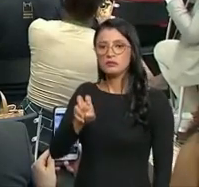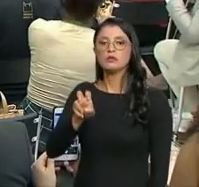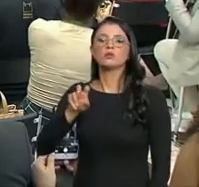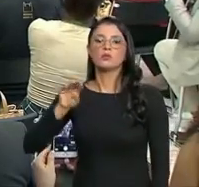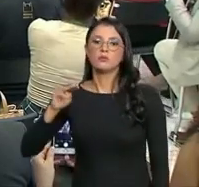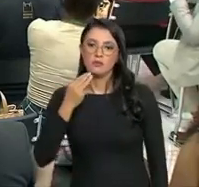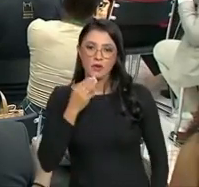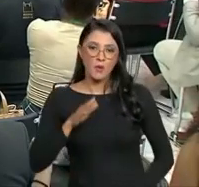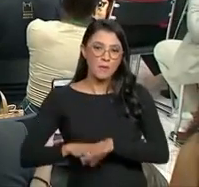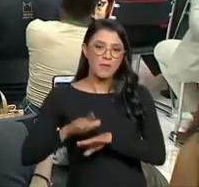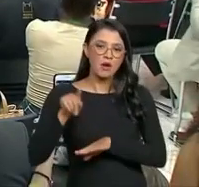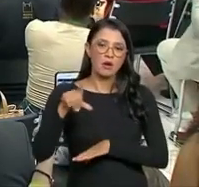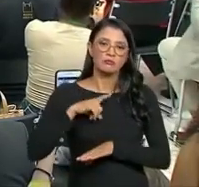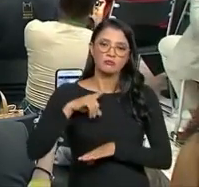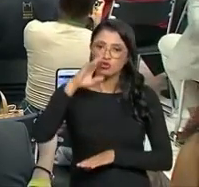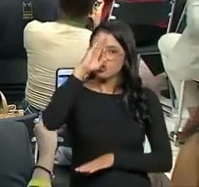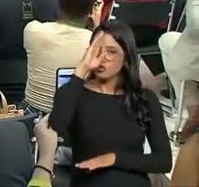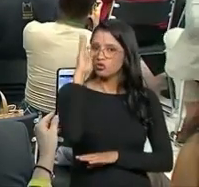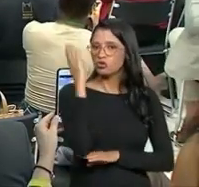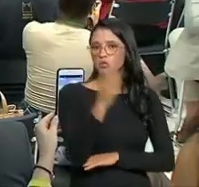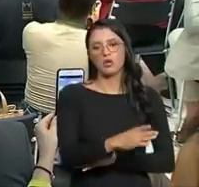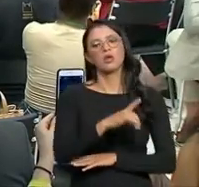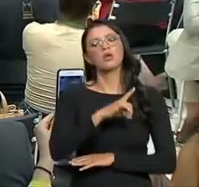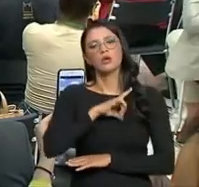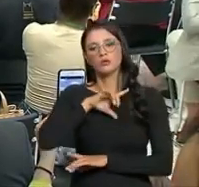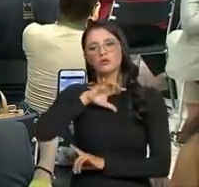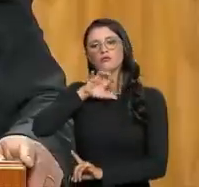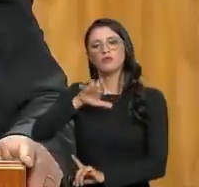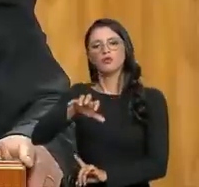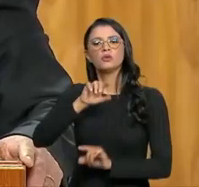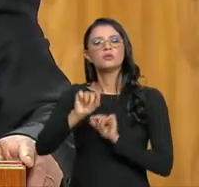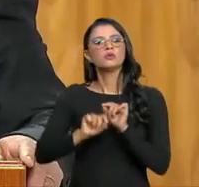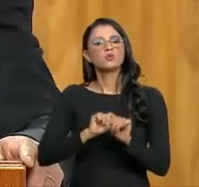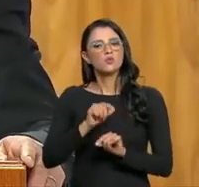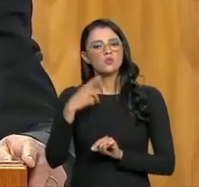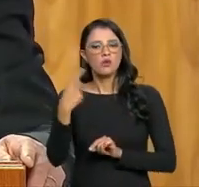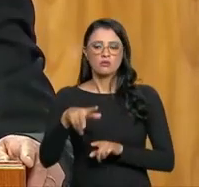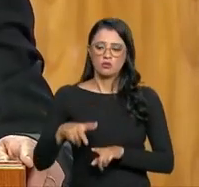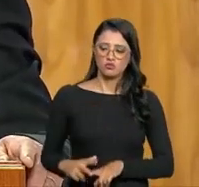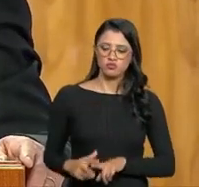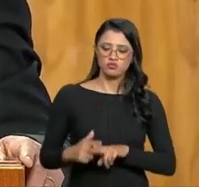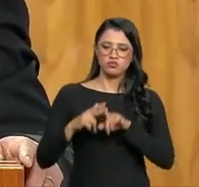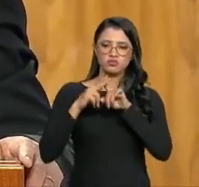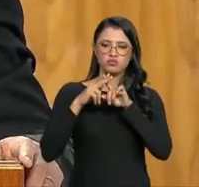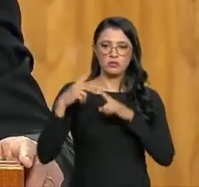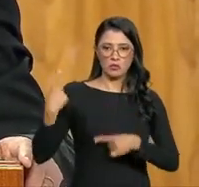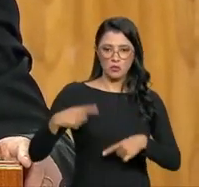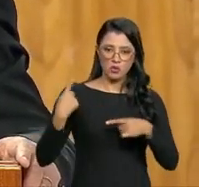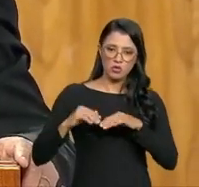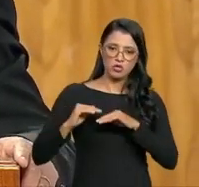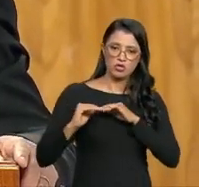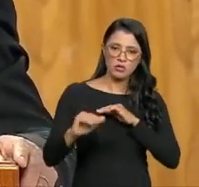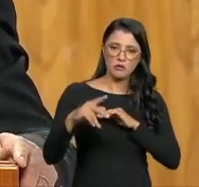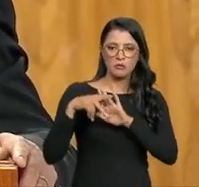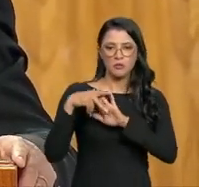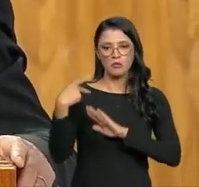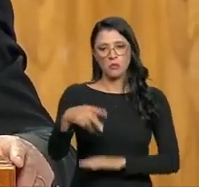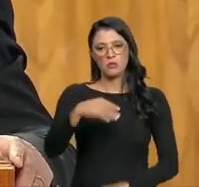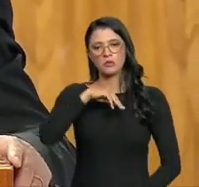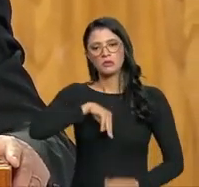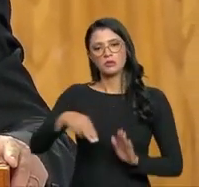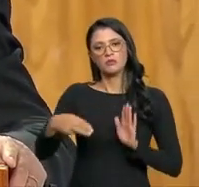mais de 25 milhões de pessoas são impactadas diretamente nessa correção, nessa política permanente do salário mínimo. É muito